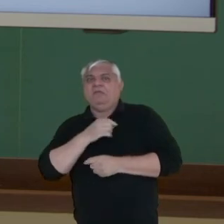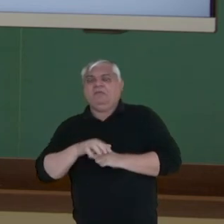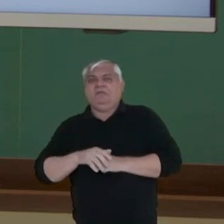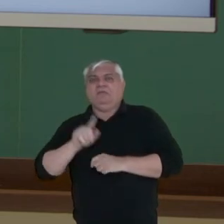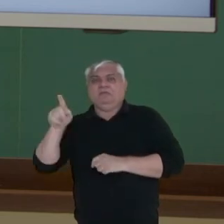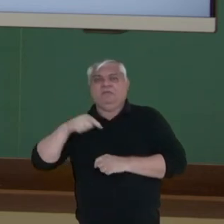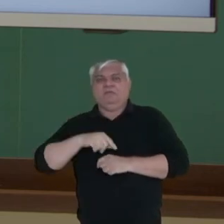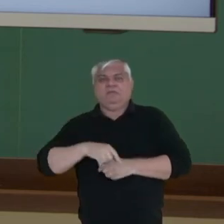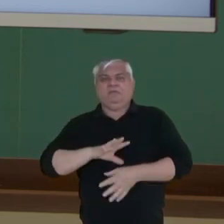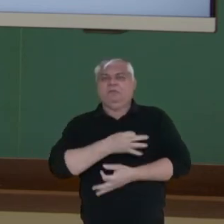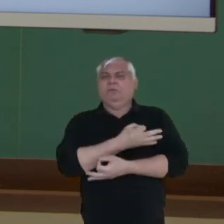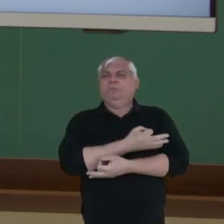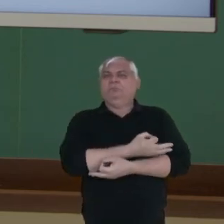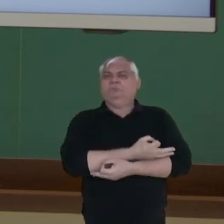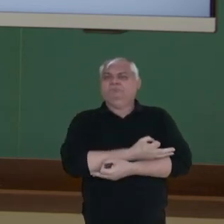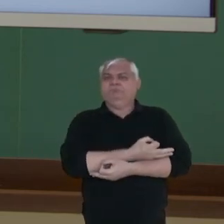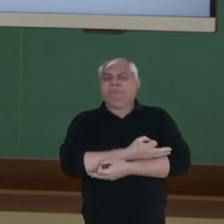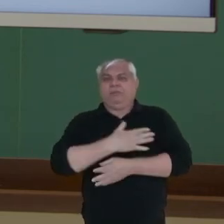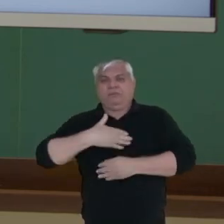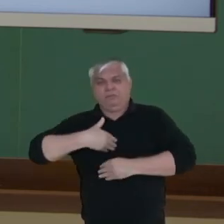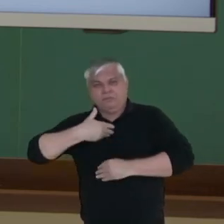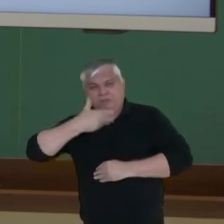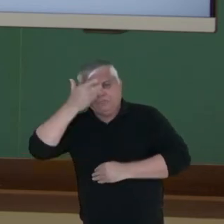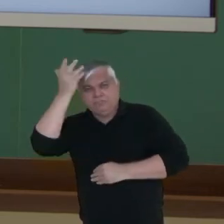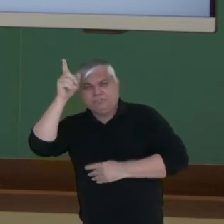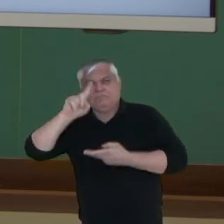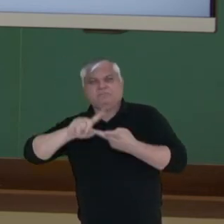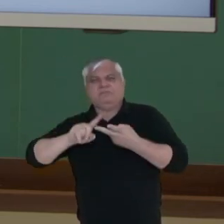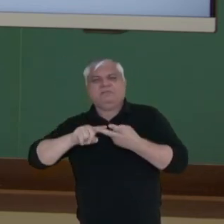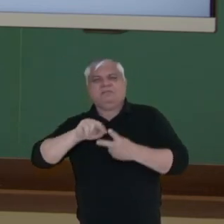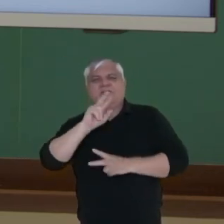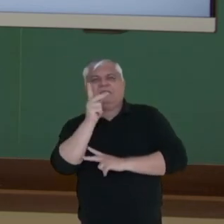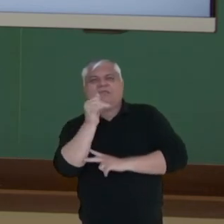budistas, islâmicos e hinduístas.